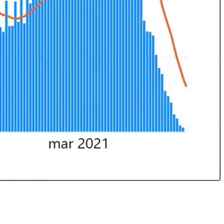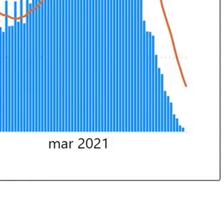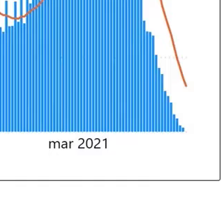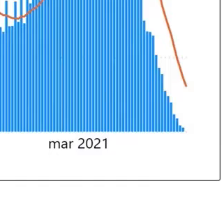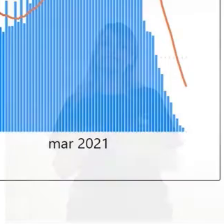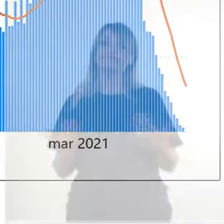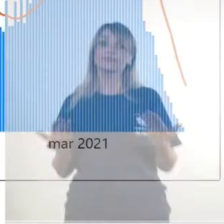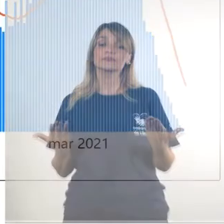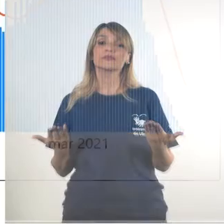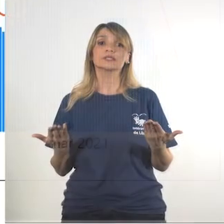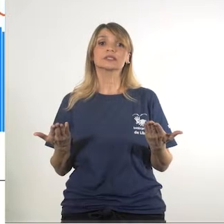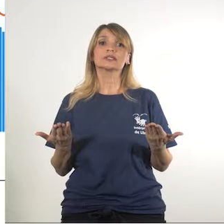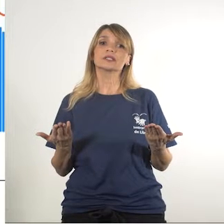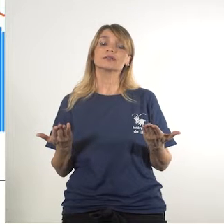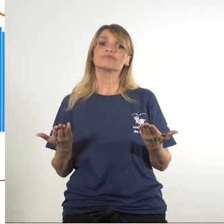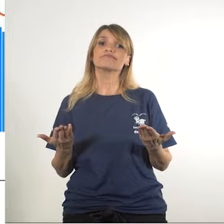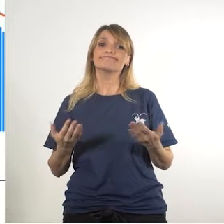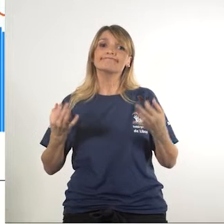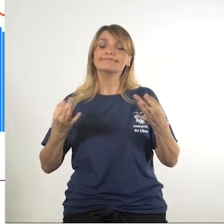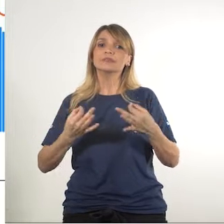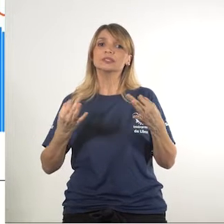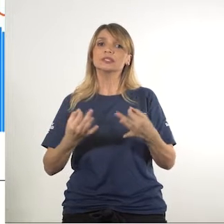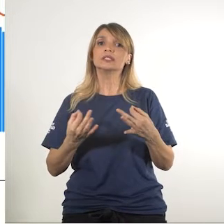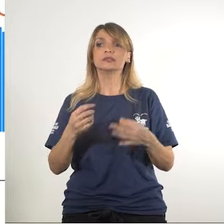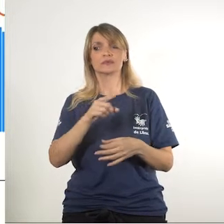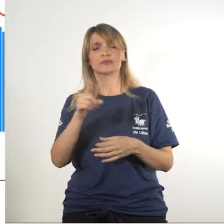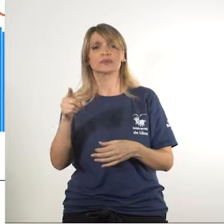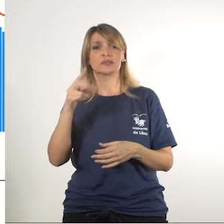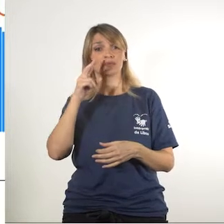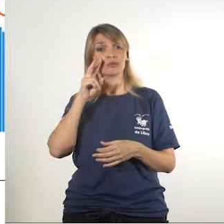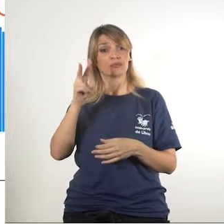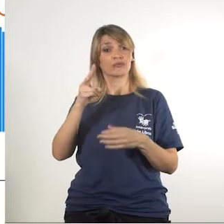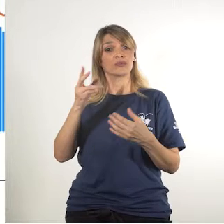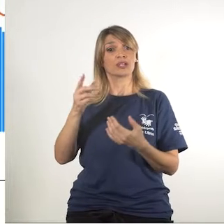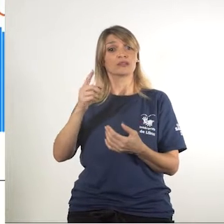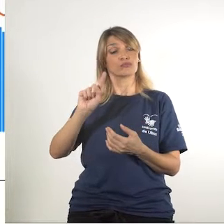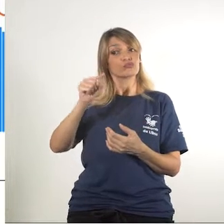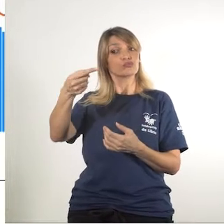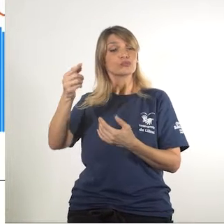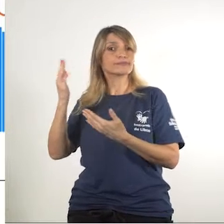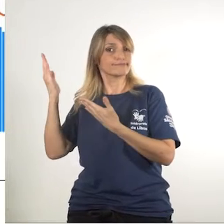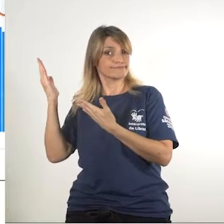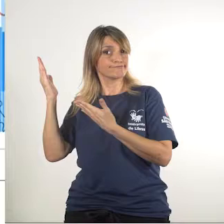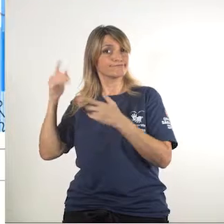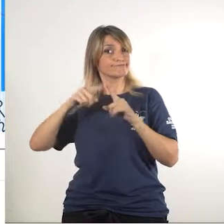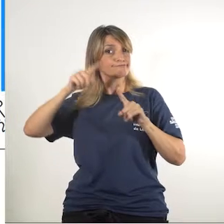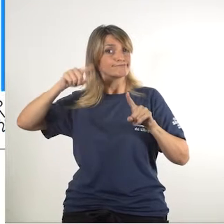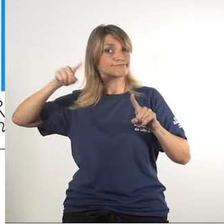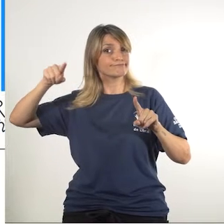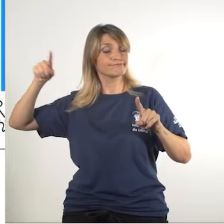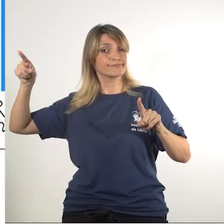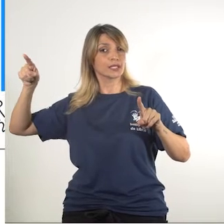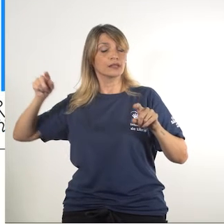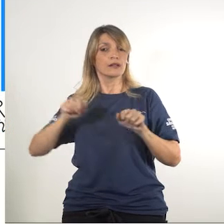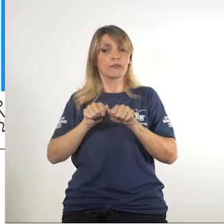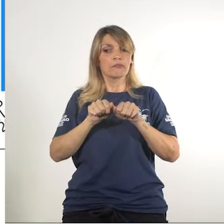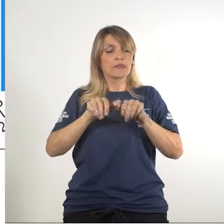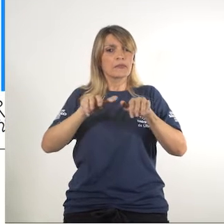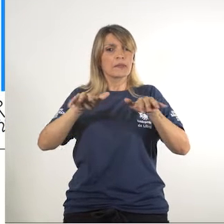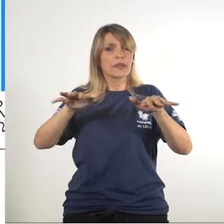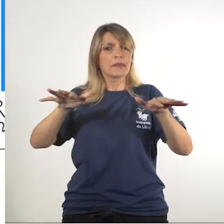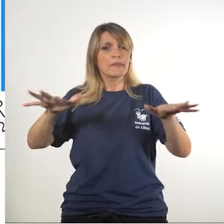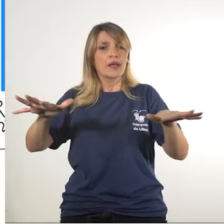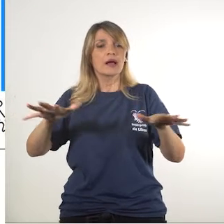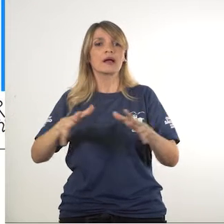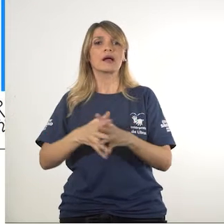crer que a gente seguramente, como vocês vão poder ver no próximo gráfico, que a distribuição de